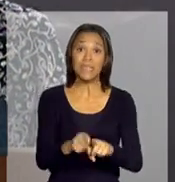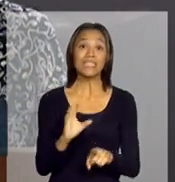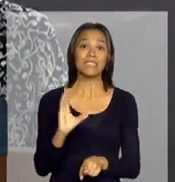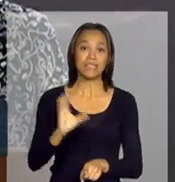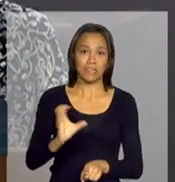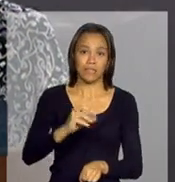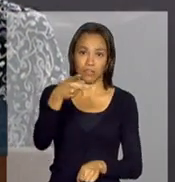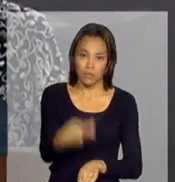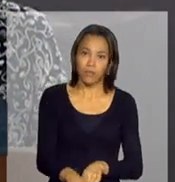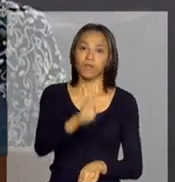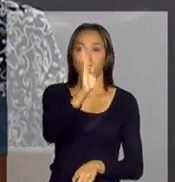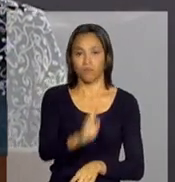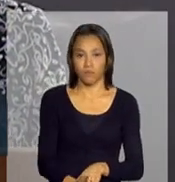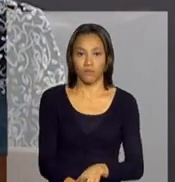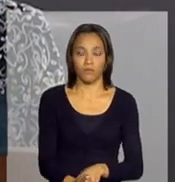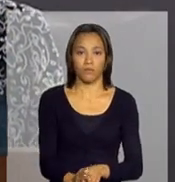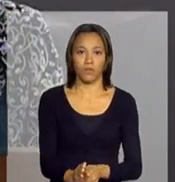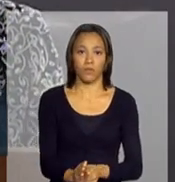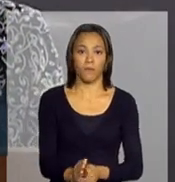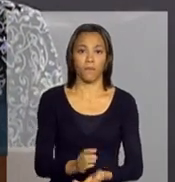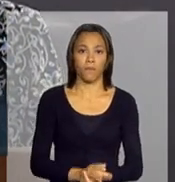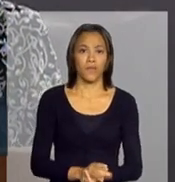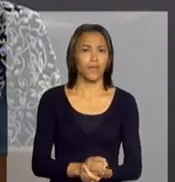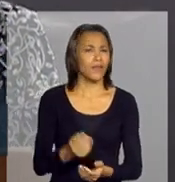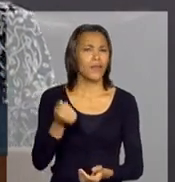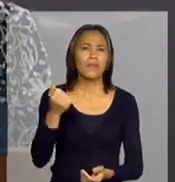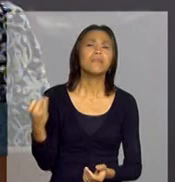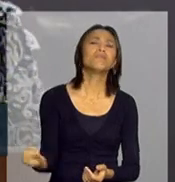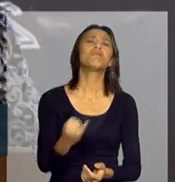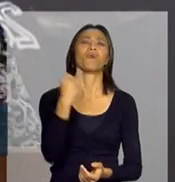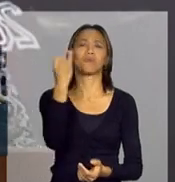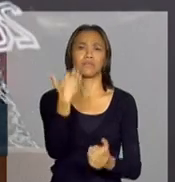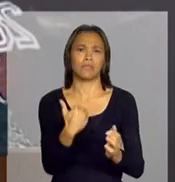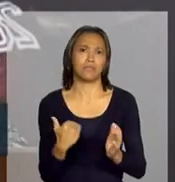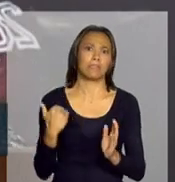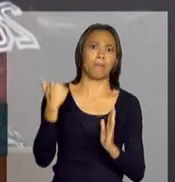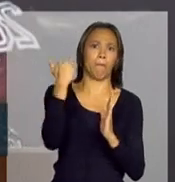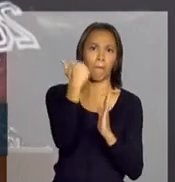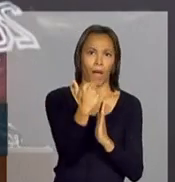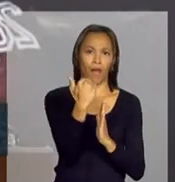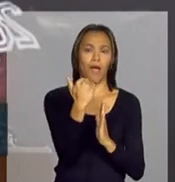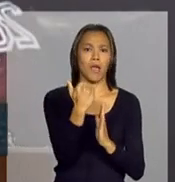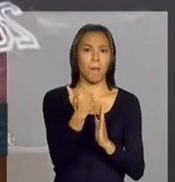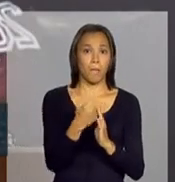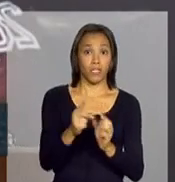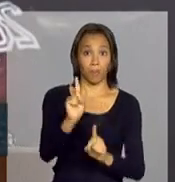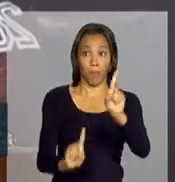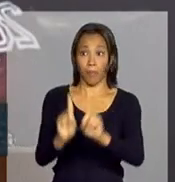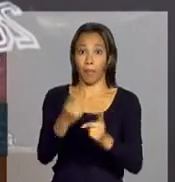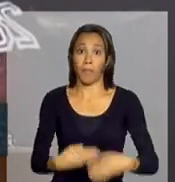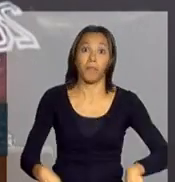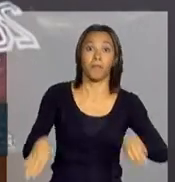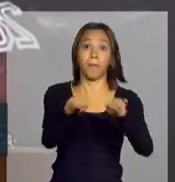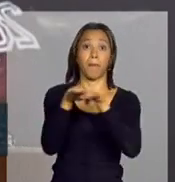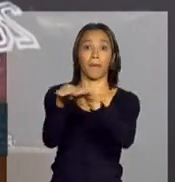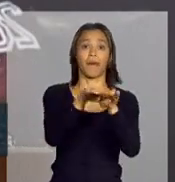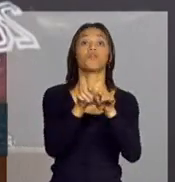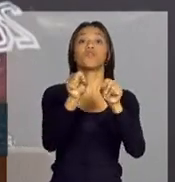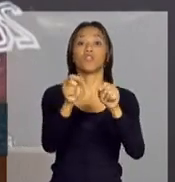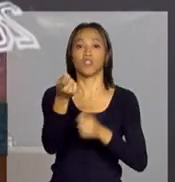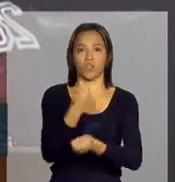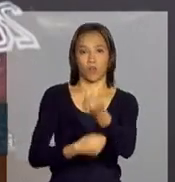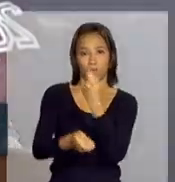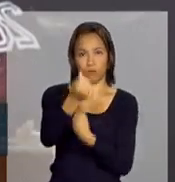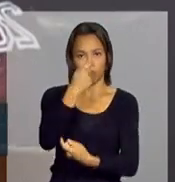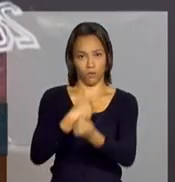nosso país salto fundamental para elevar a competitividade da nossa economia